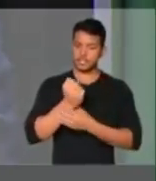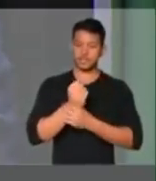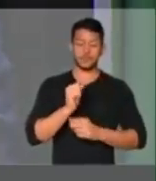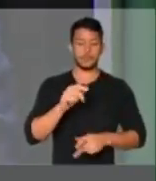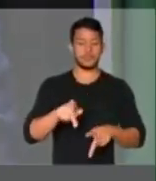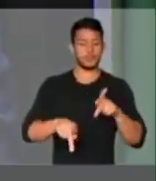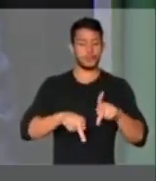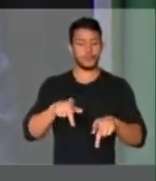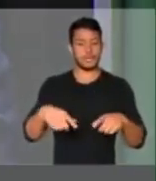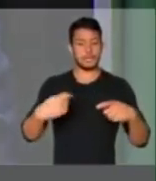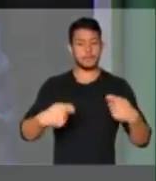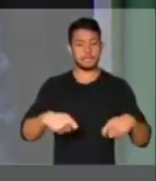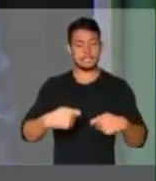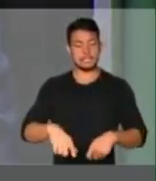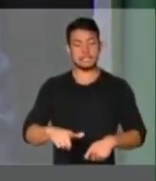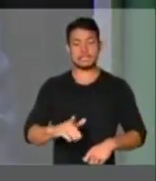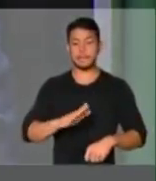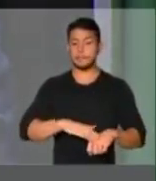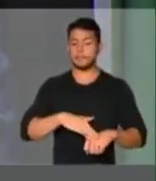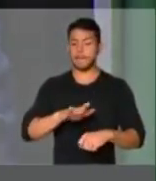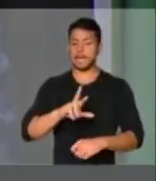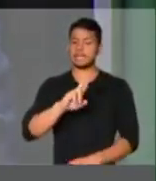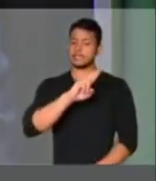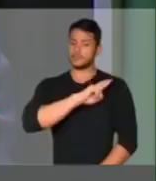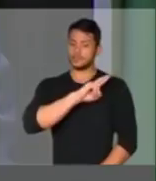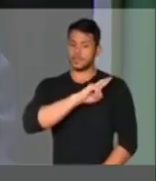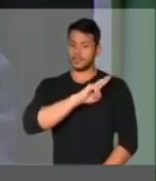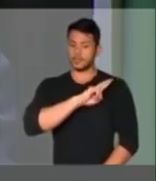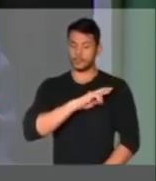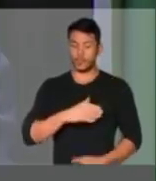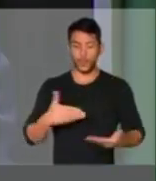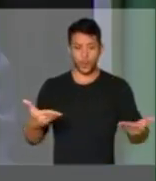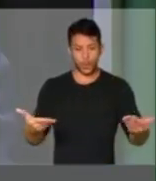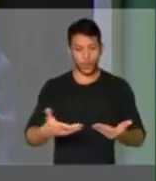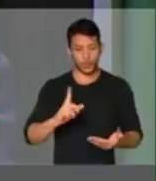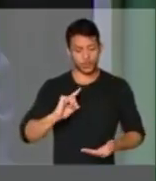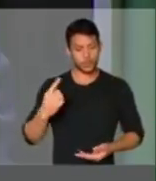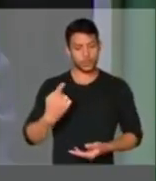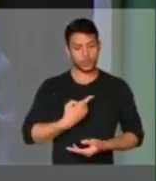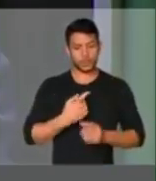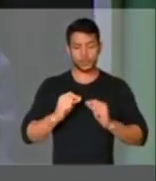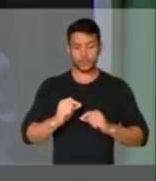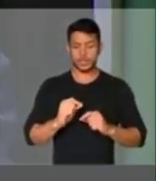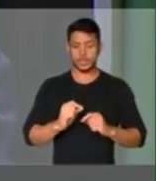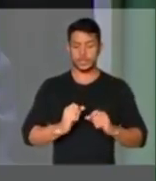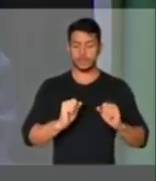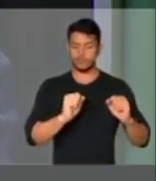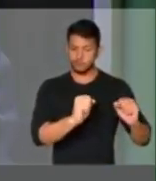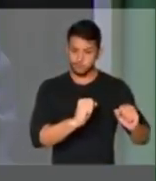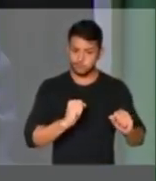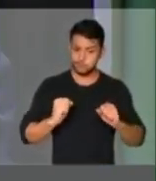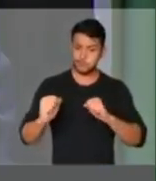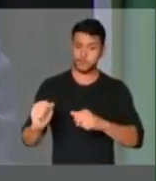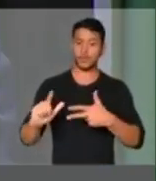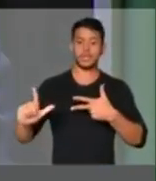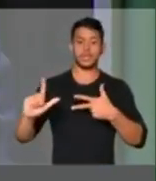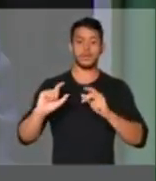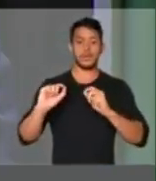responsabilidade. Hoje nós estamos na mais alta expressão do poder legislativo da República Federativa do